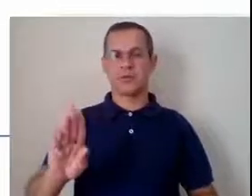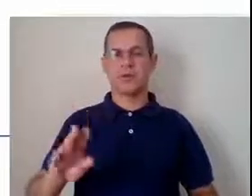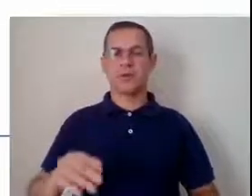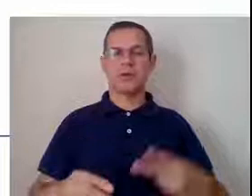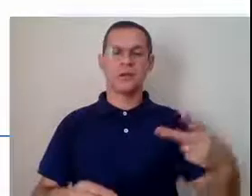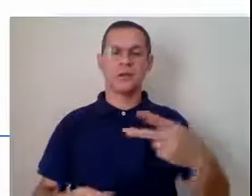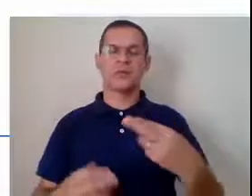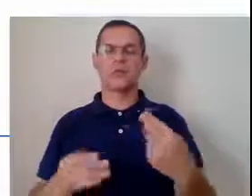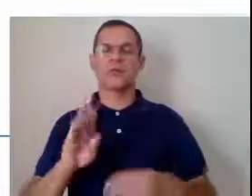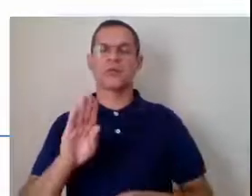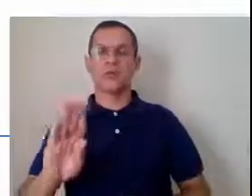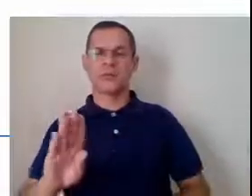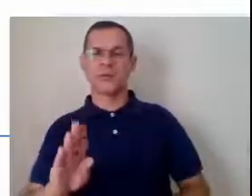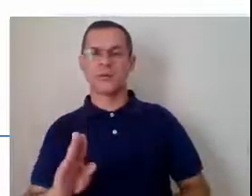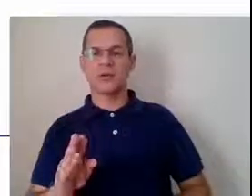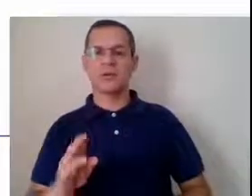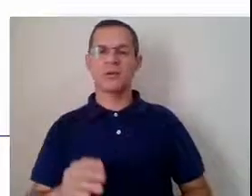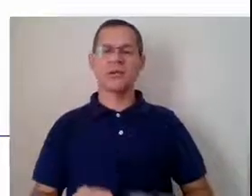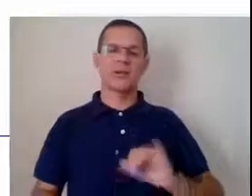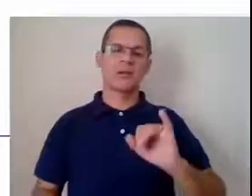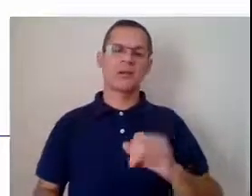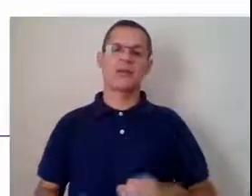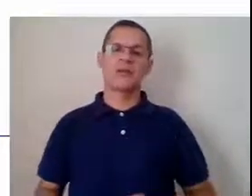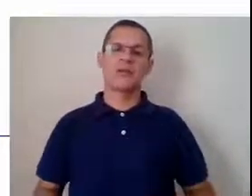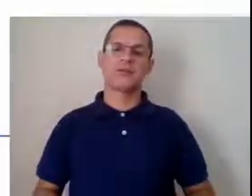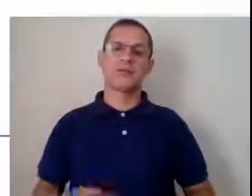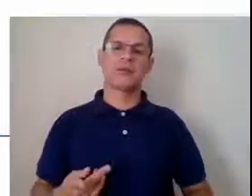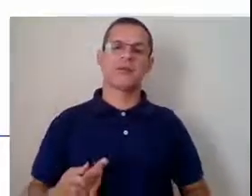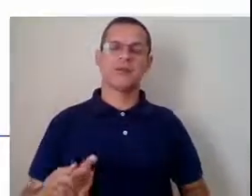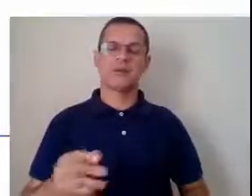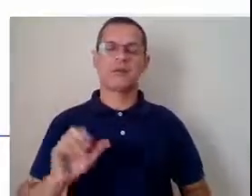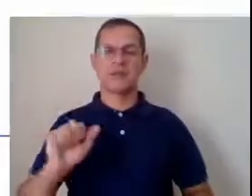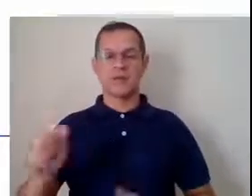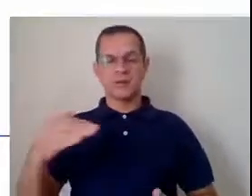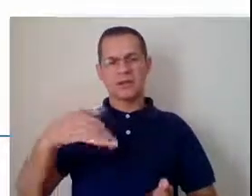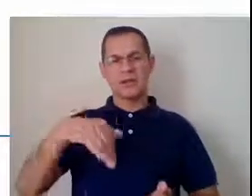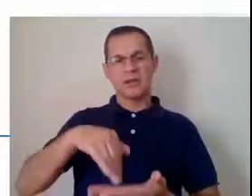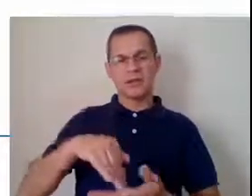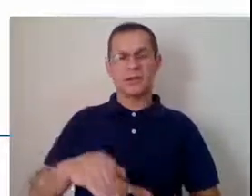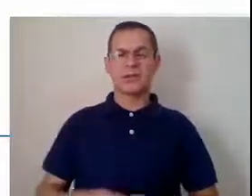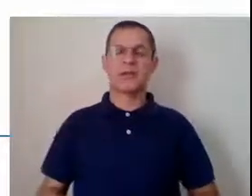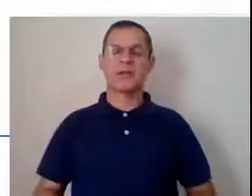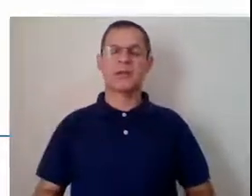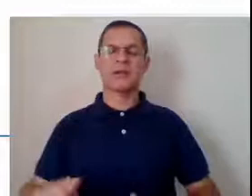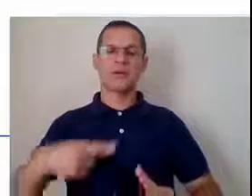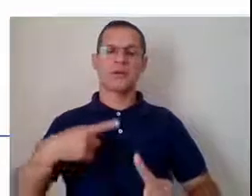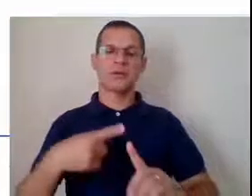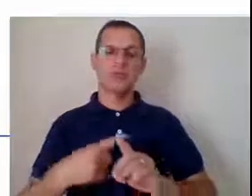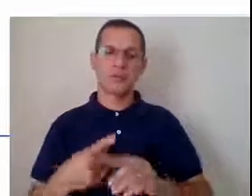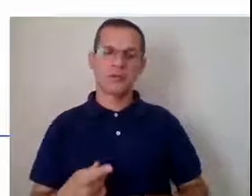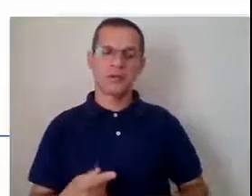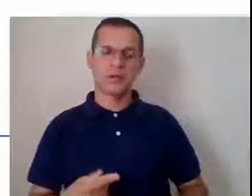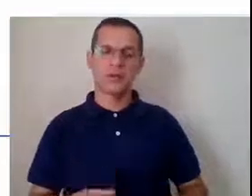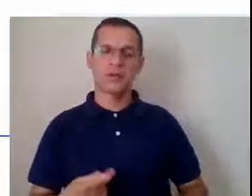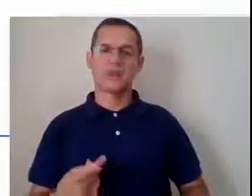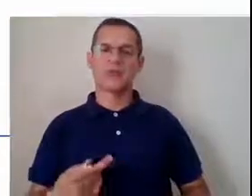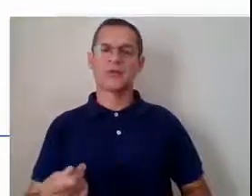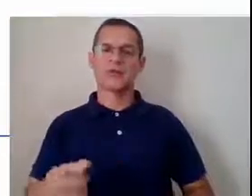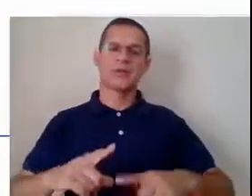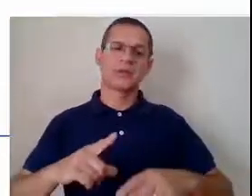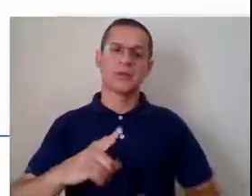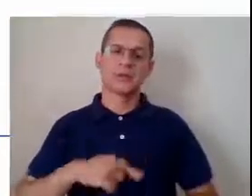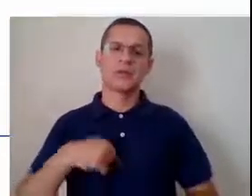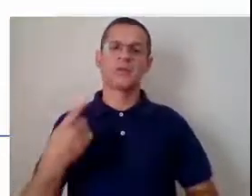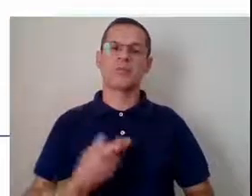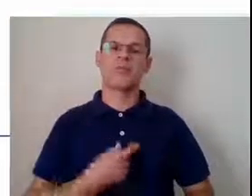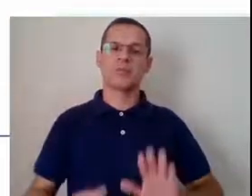igual a B, do infinito até, do A até o mais infinito, enfim, nós temos aí